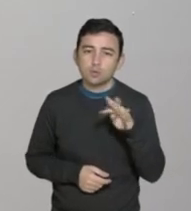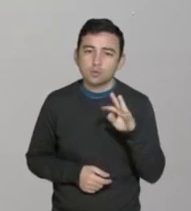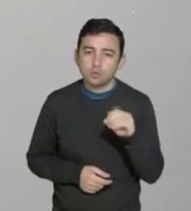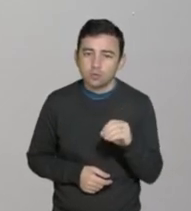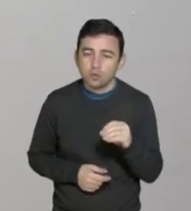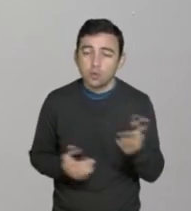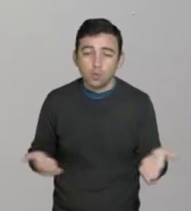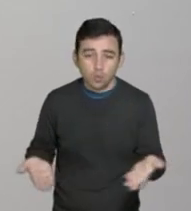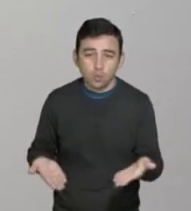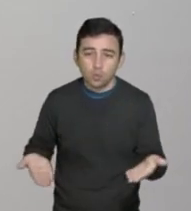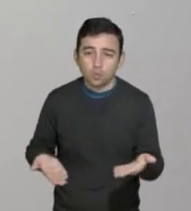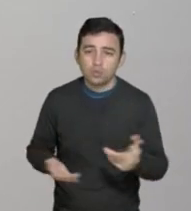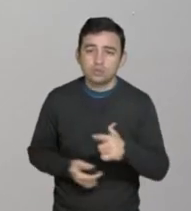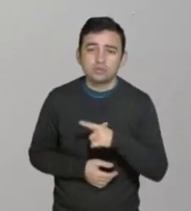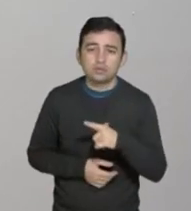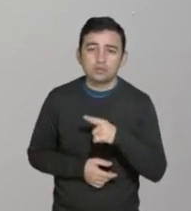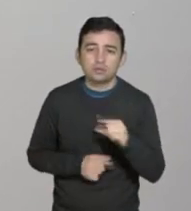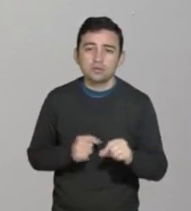tem